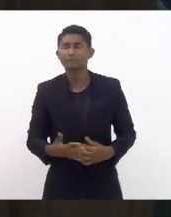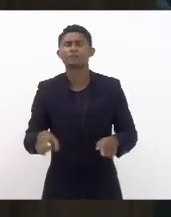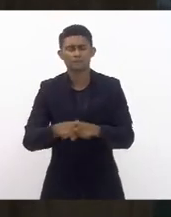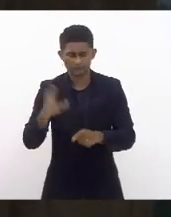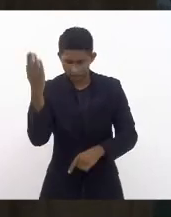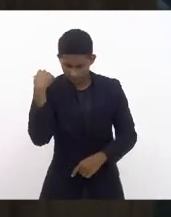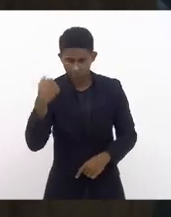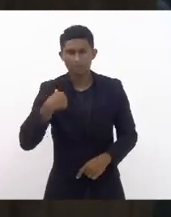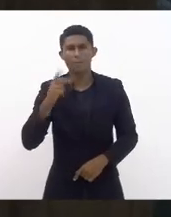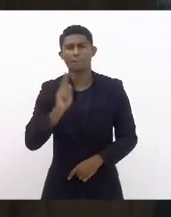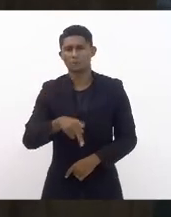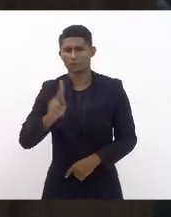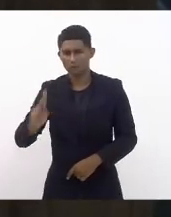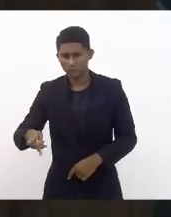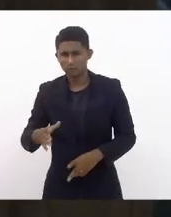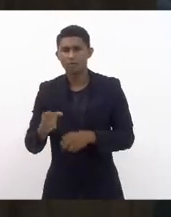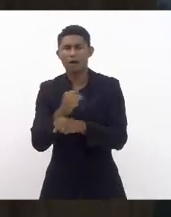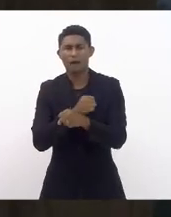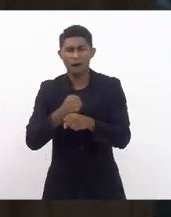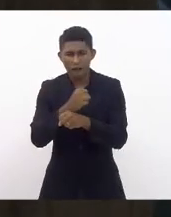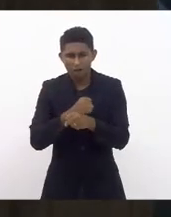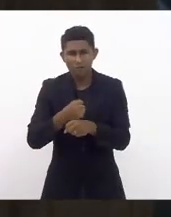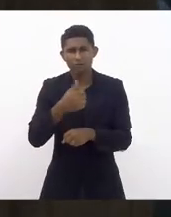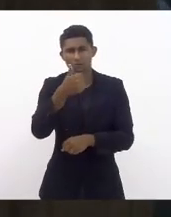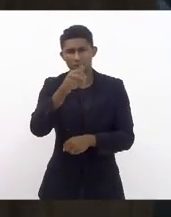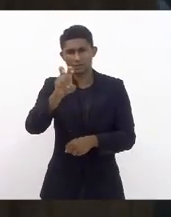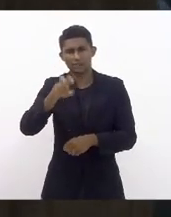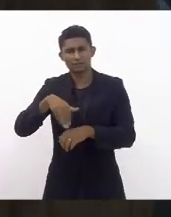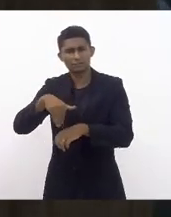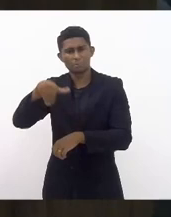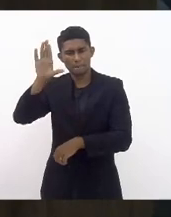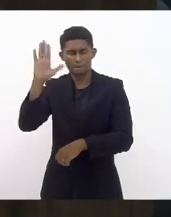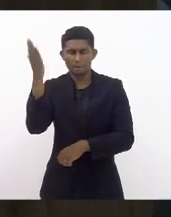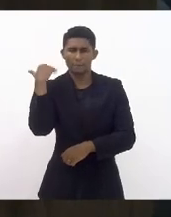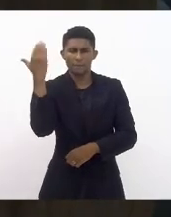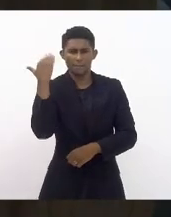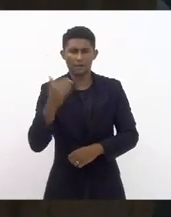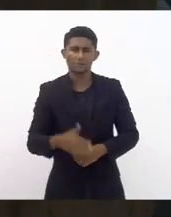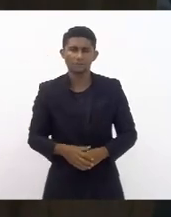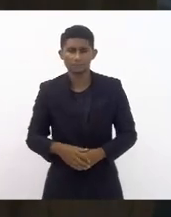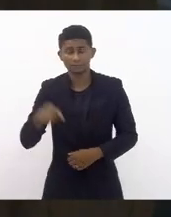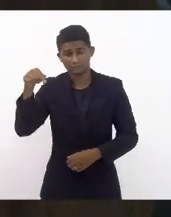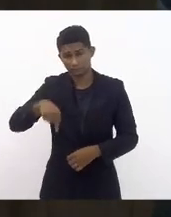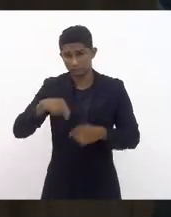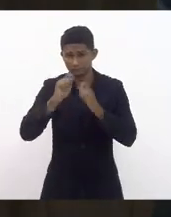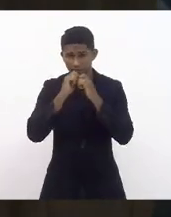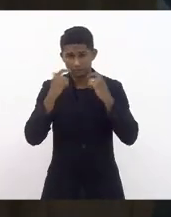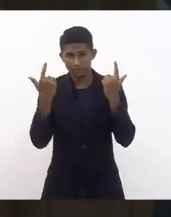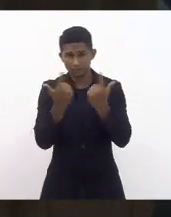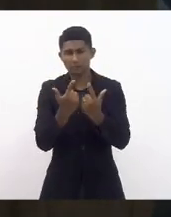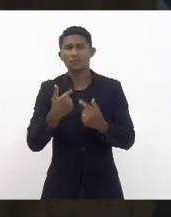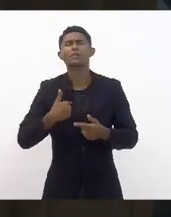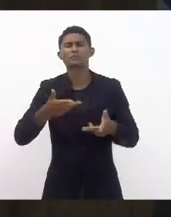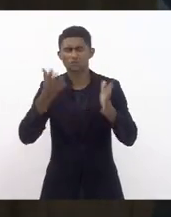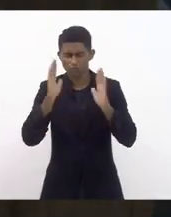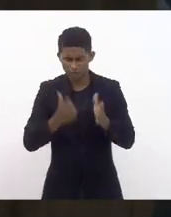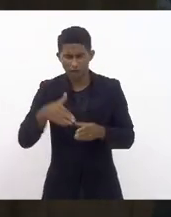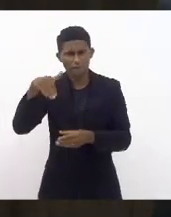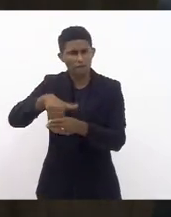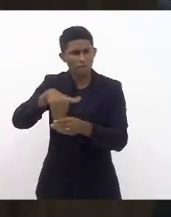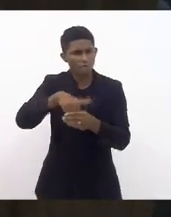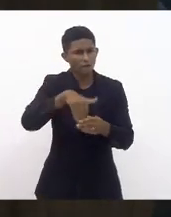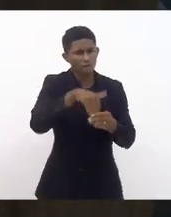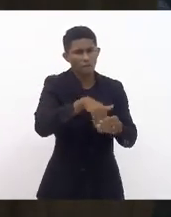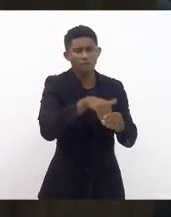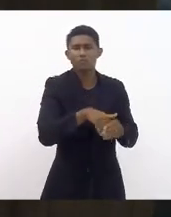professor durante mais de 15 anos. E aqui na Assembleia, já votei muitas vezes